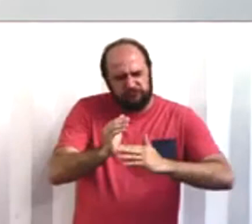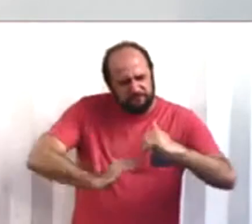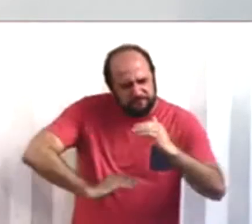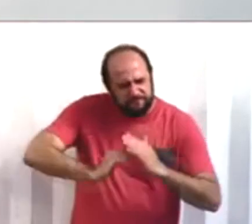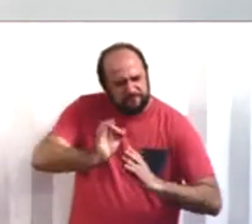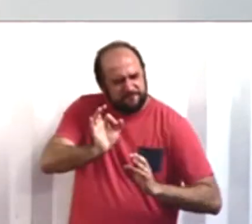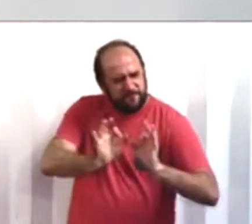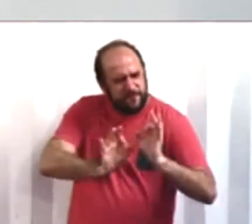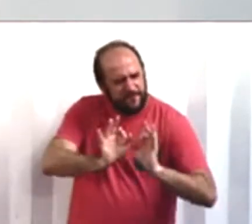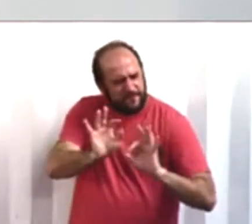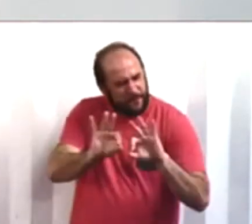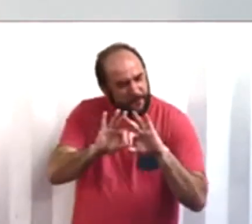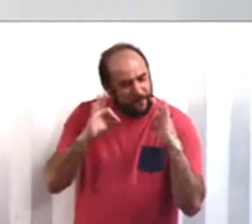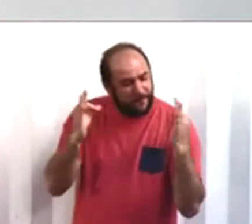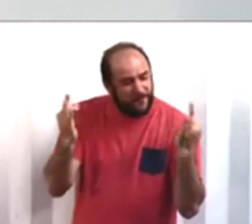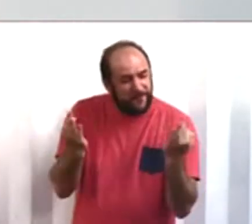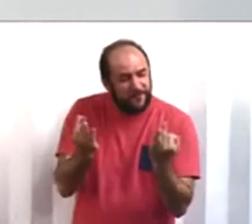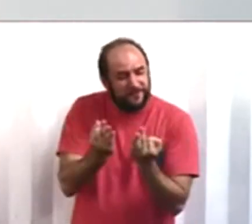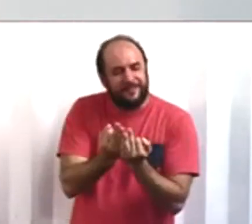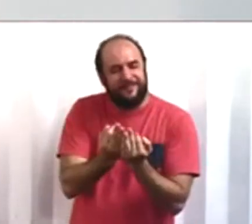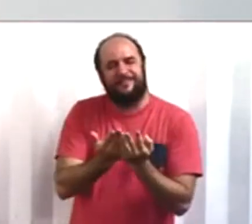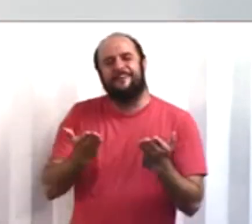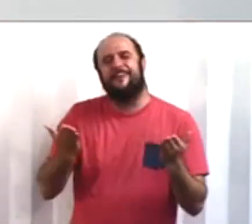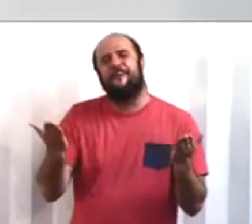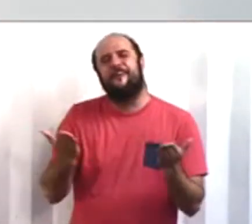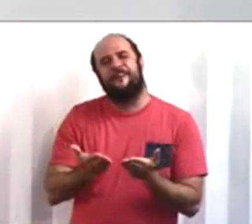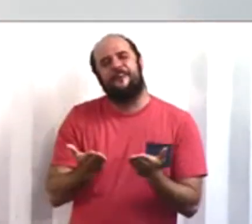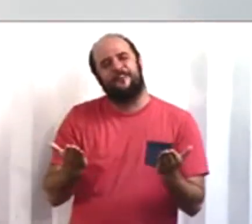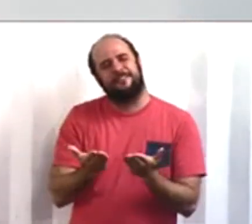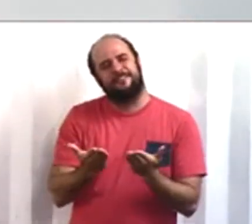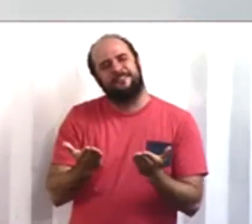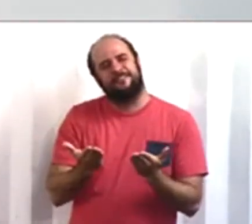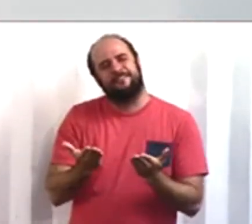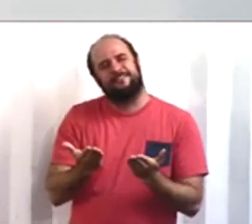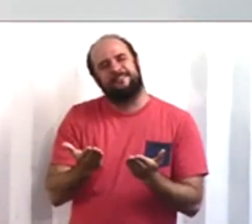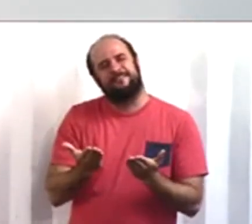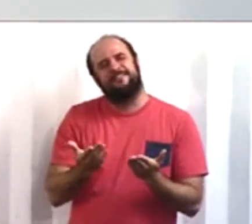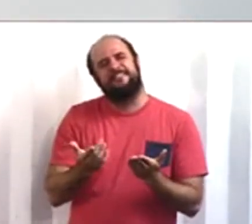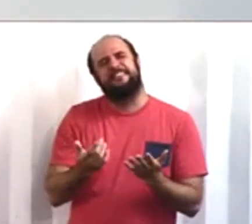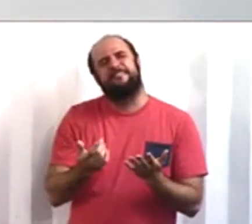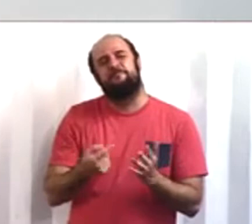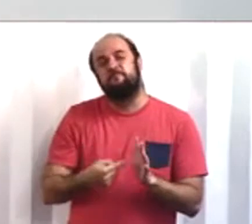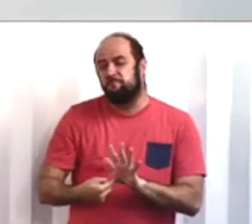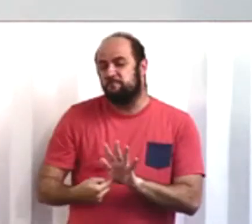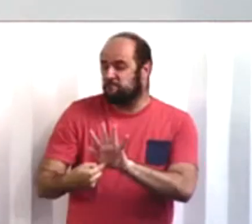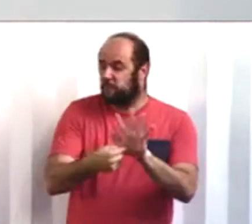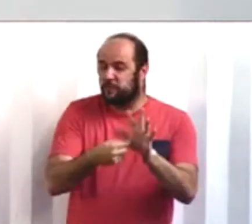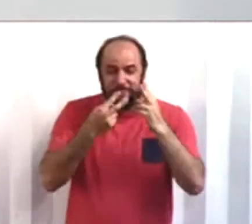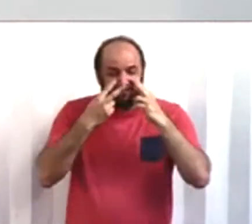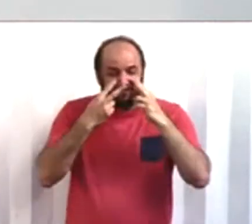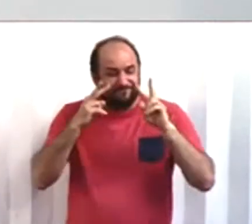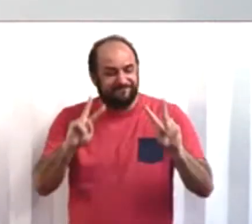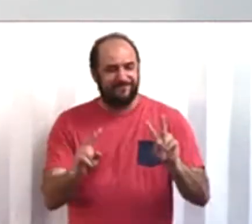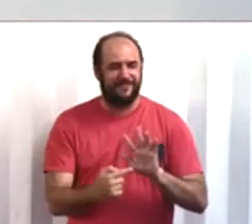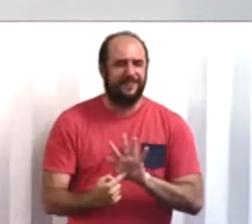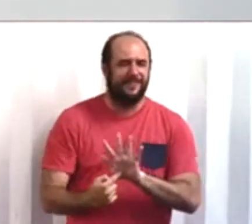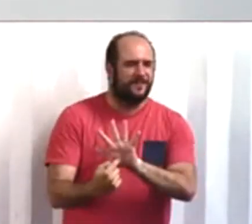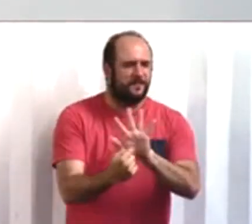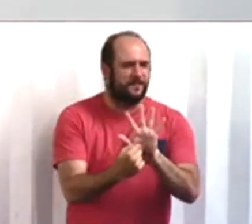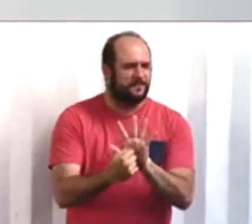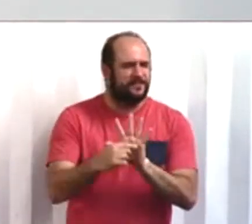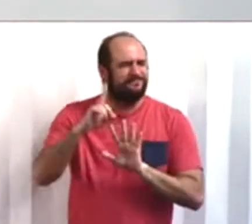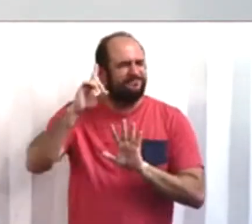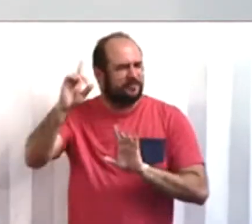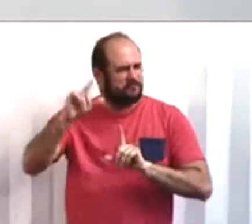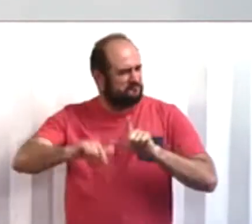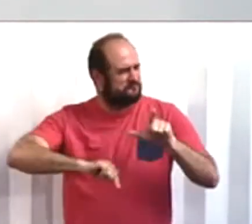família deles e hoje eles estão aqui para servirem como um testemunho vivo de que o Senhor age